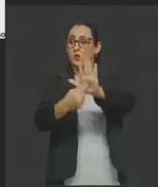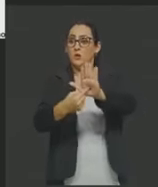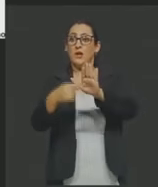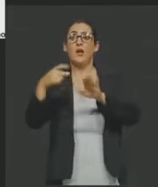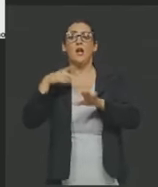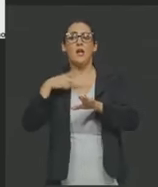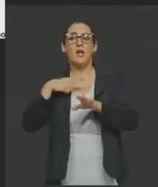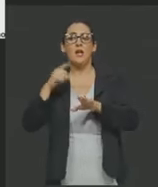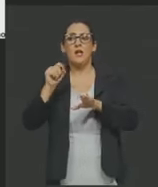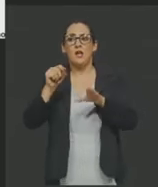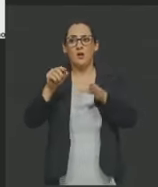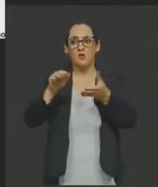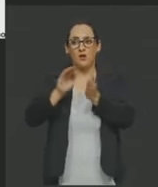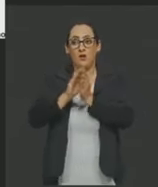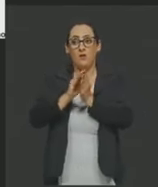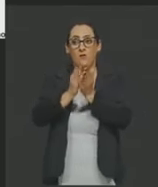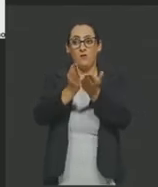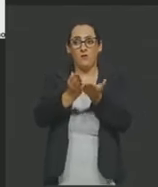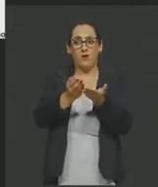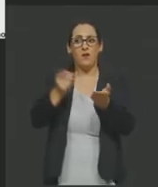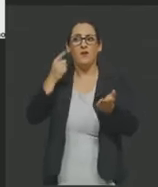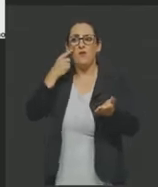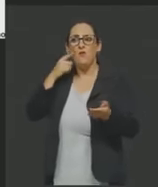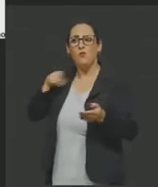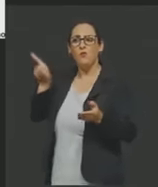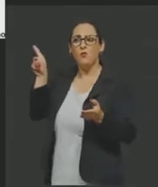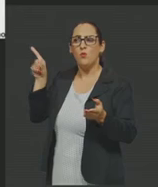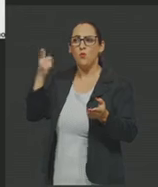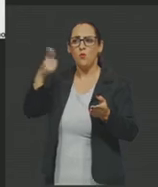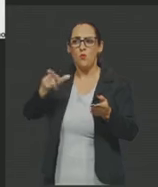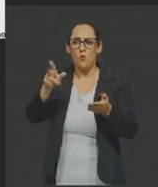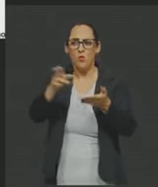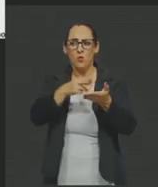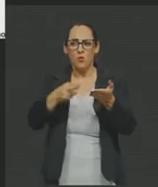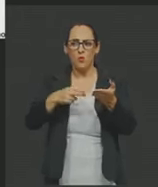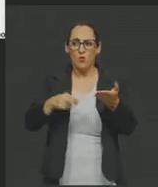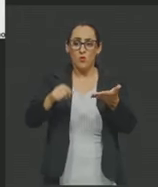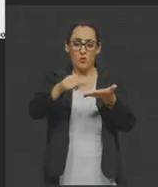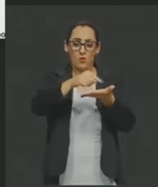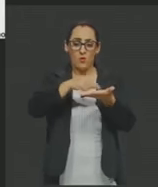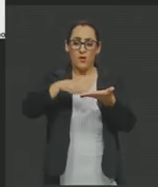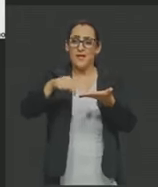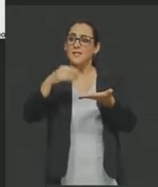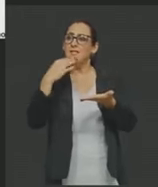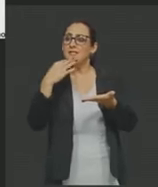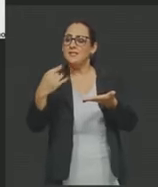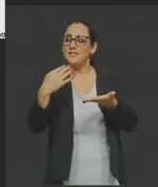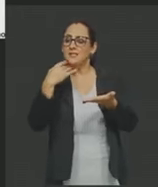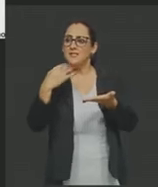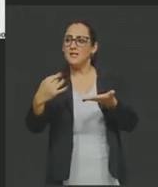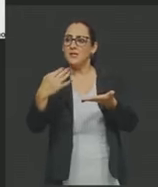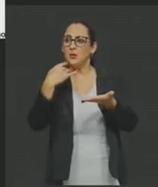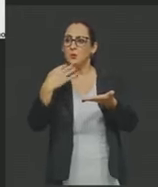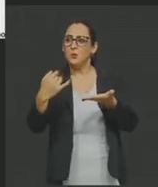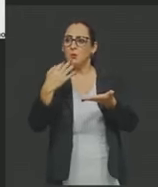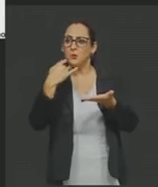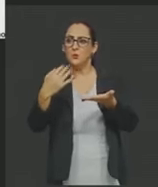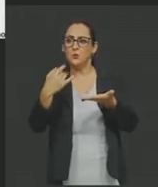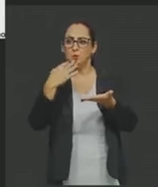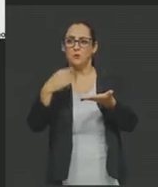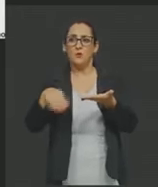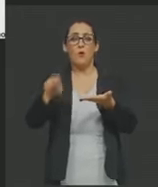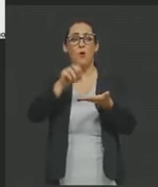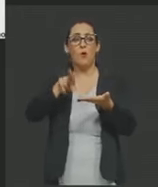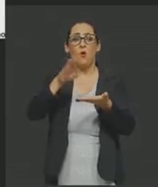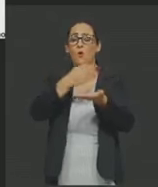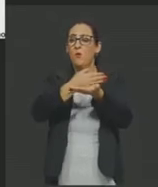substância cinzenta, parecendo um H, uma borboleta aqui, com corpos celulares, e substância branca, né? Que são aí